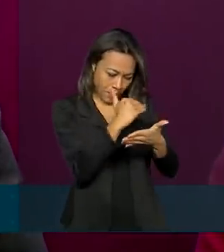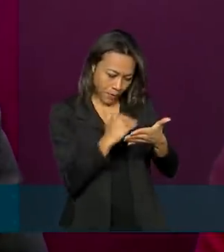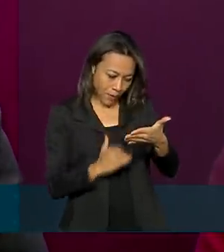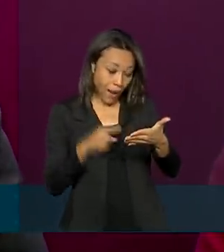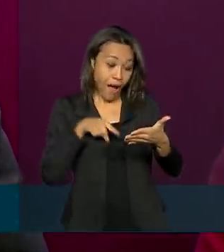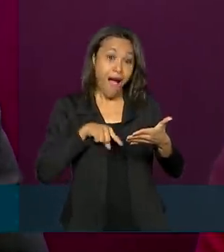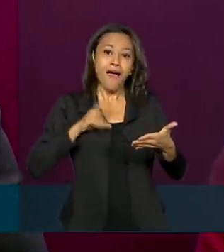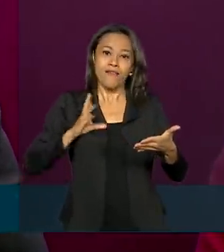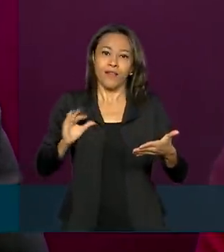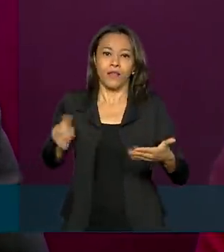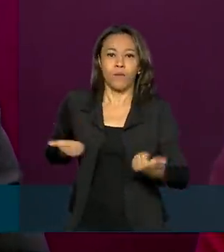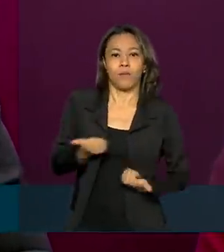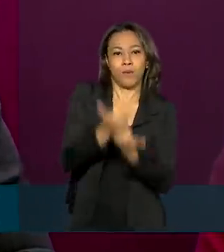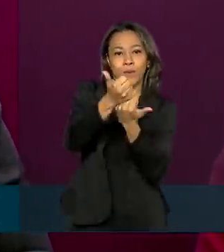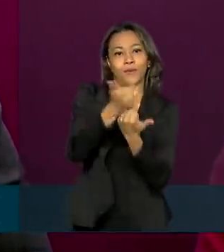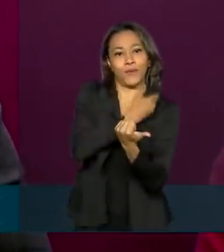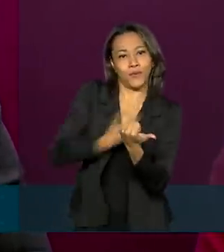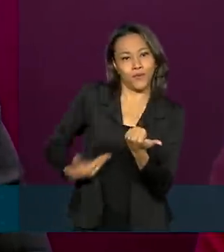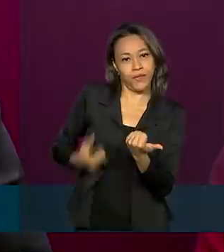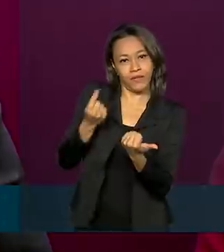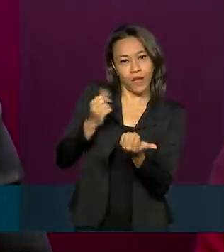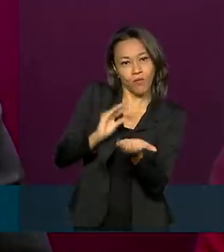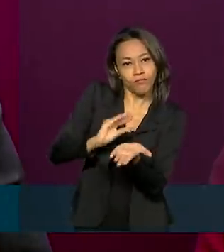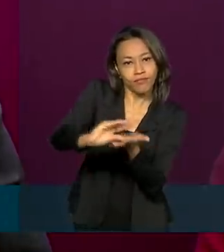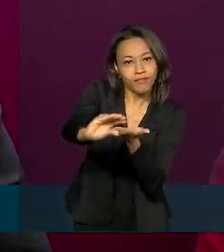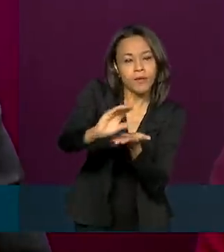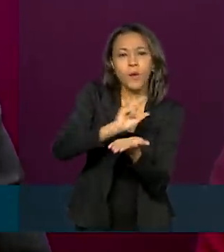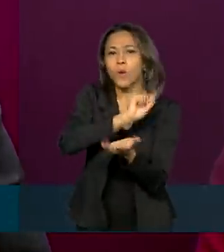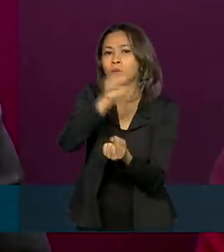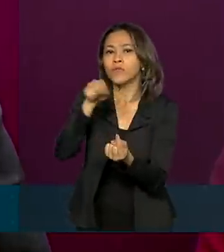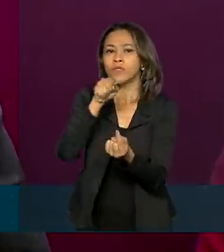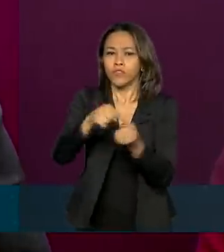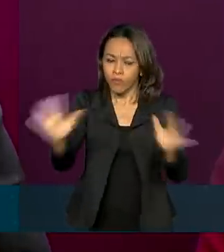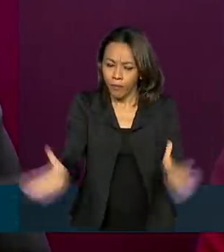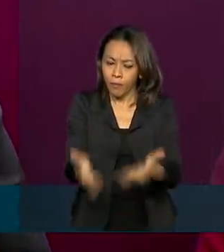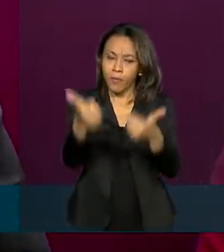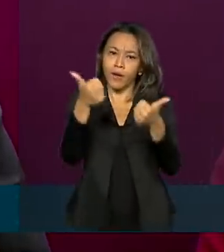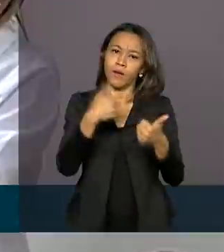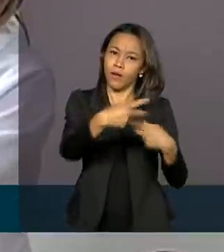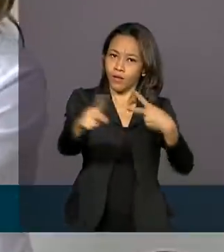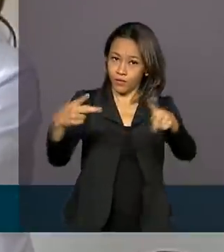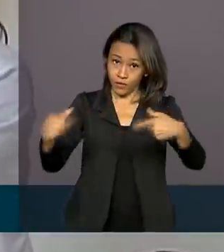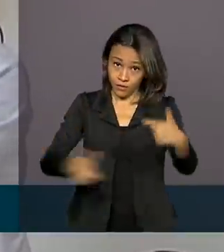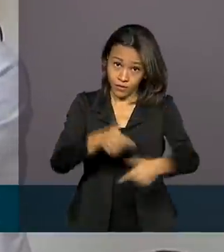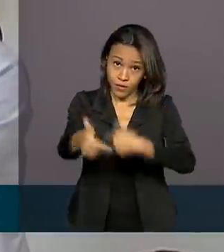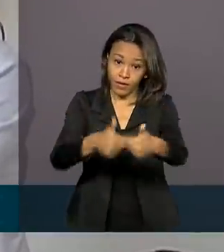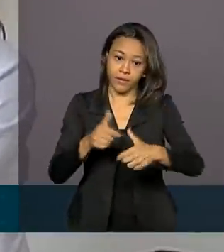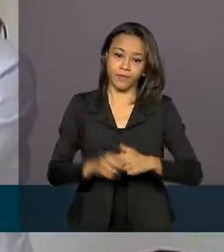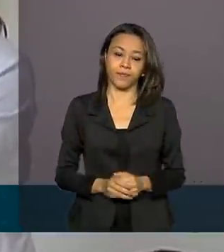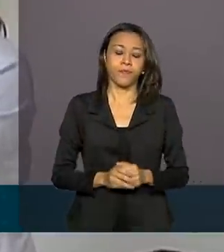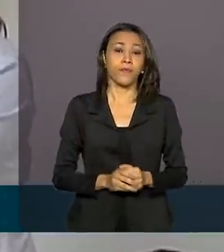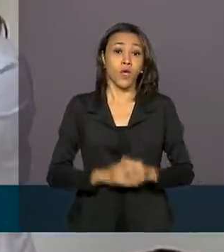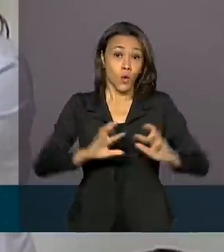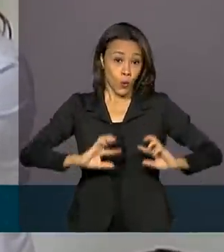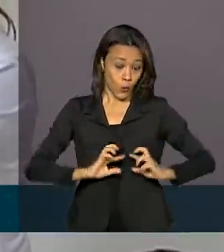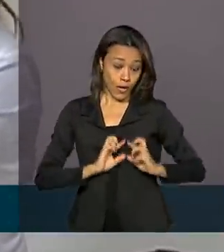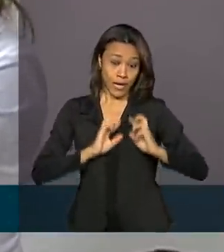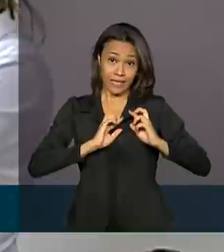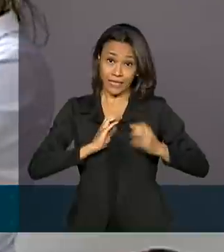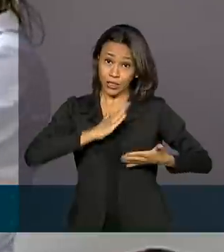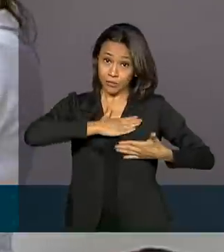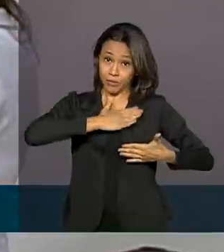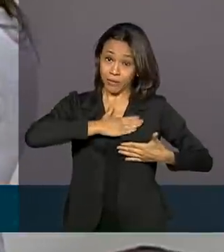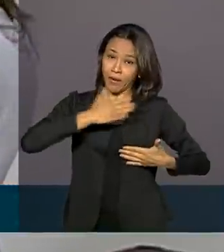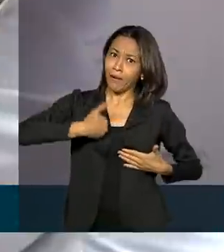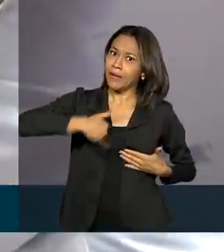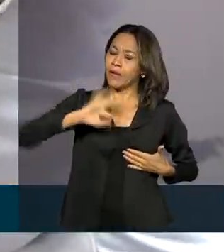incentivo financeiro do governo federal, com o objetivo de qualificar as ações realizadas pela equipe de saúde. O câncer de mama é o tipo mais